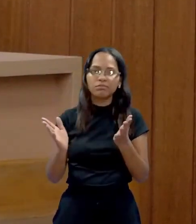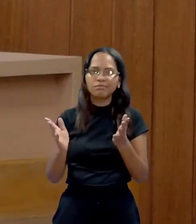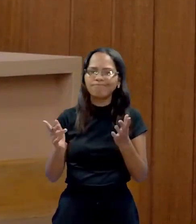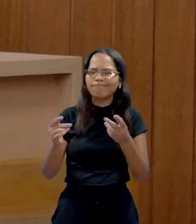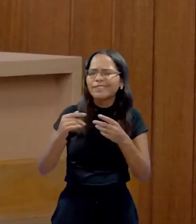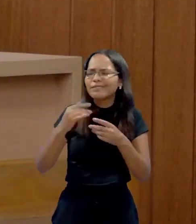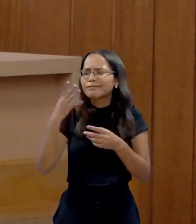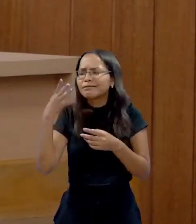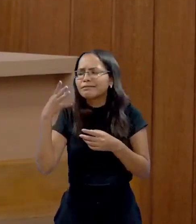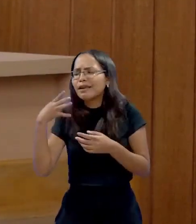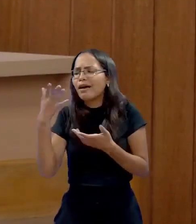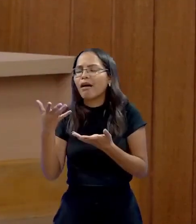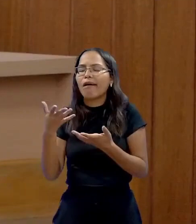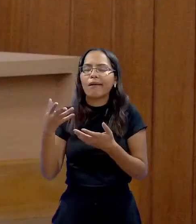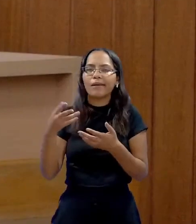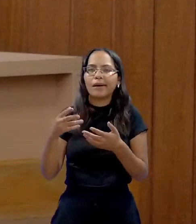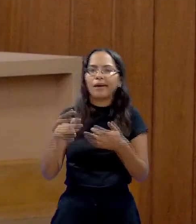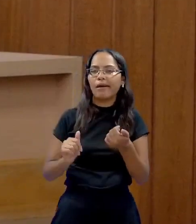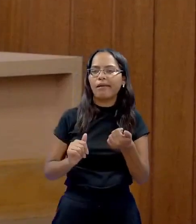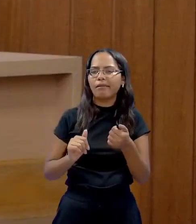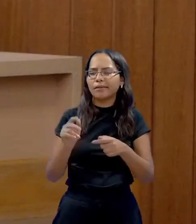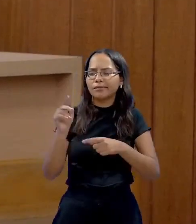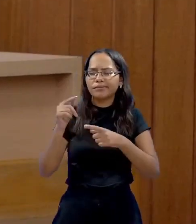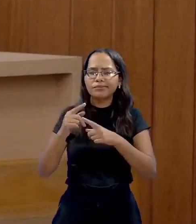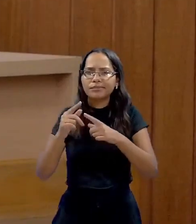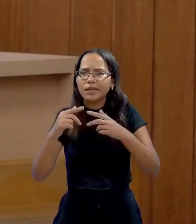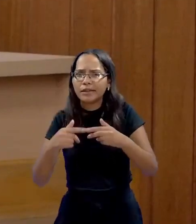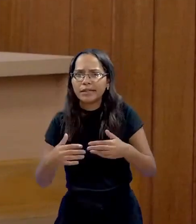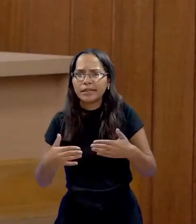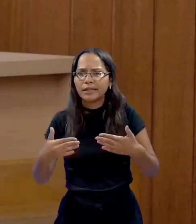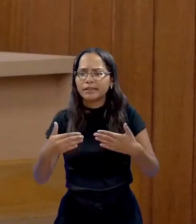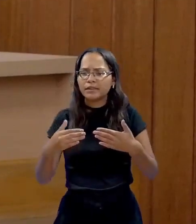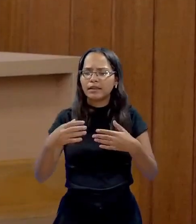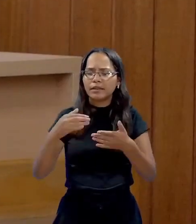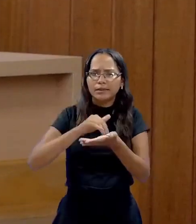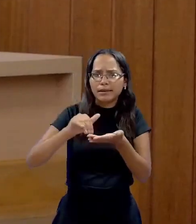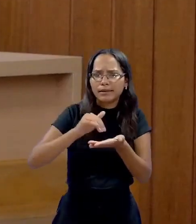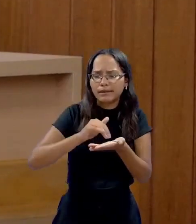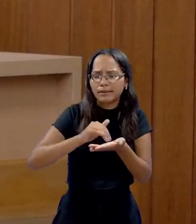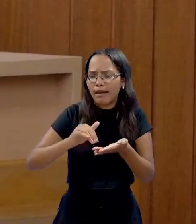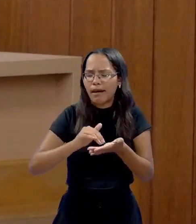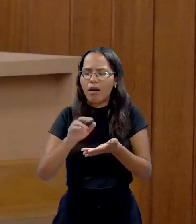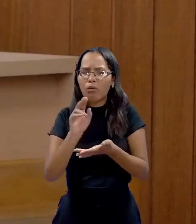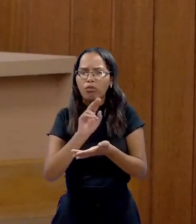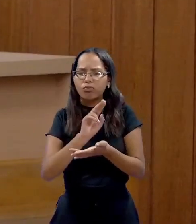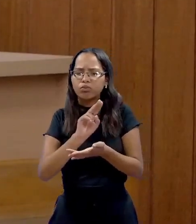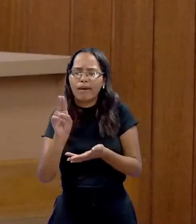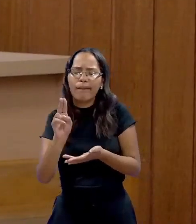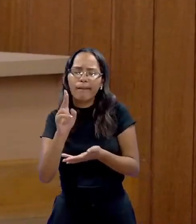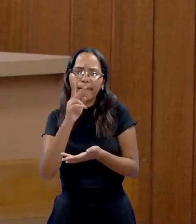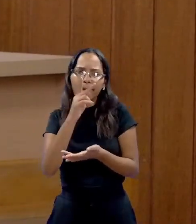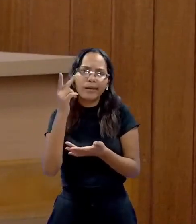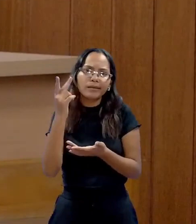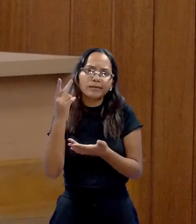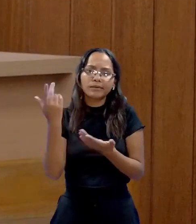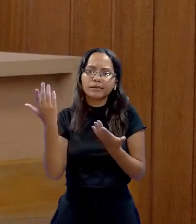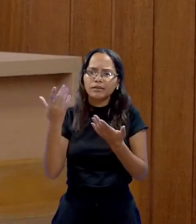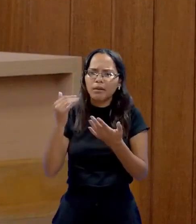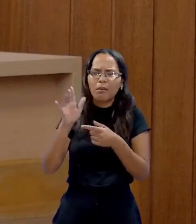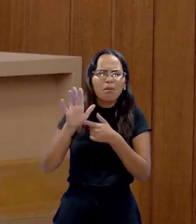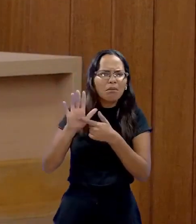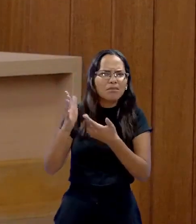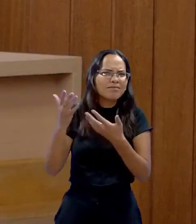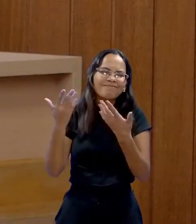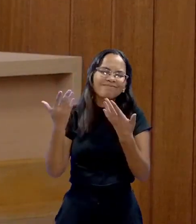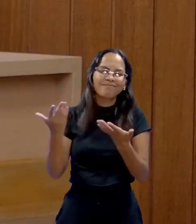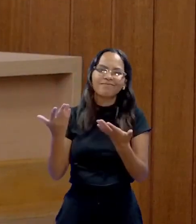defesa de secretários, a defesa de cargos, a defesa de nomes. Isso nos coloca no rodapé da história,